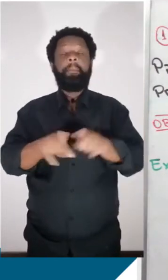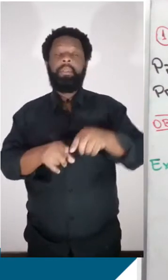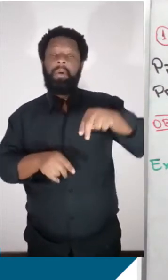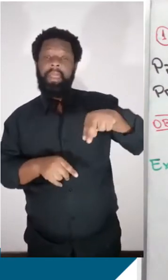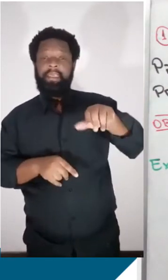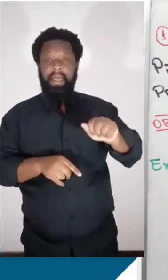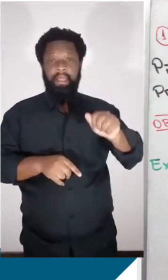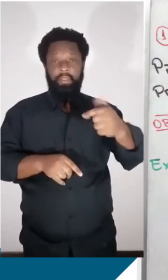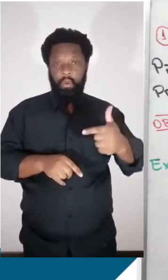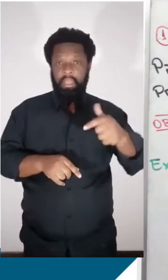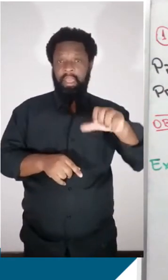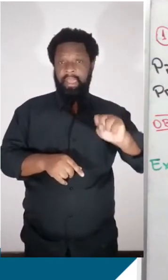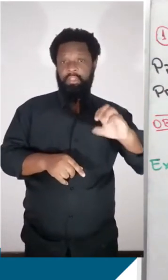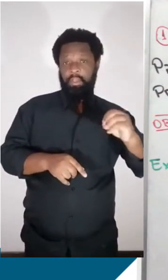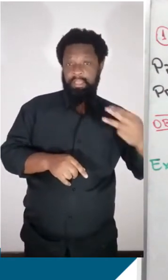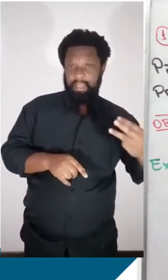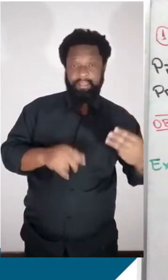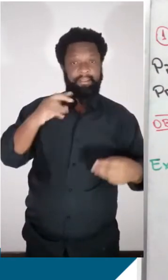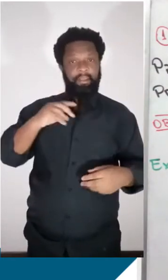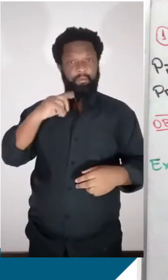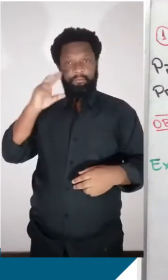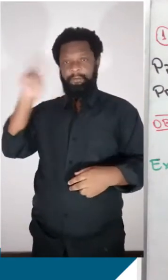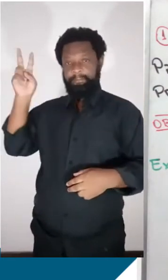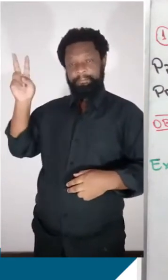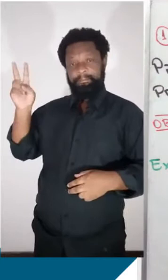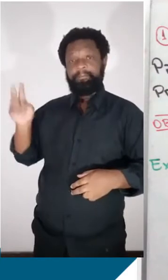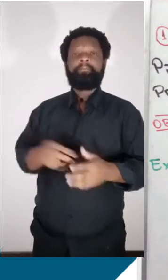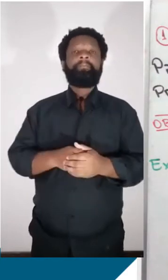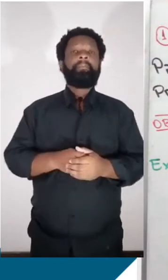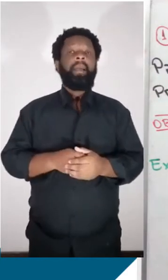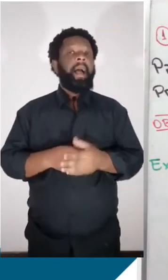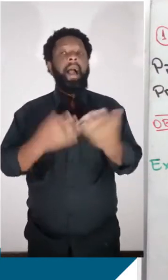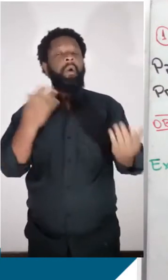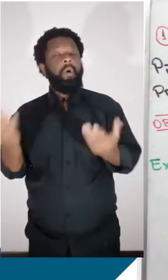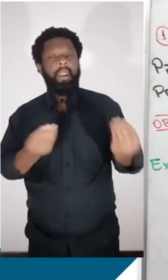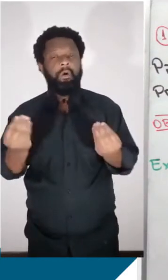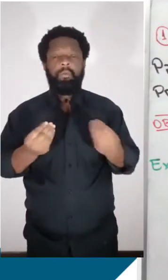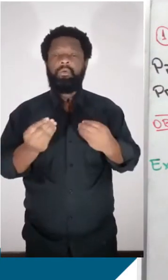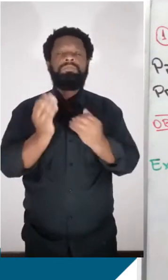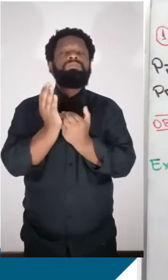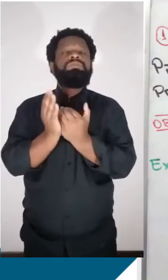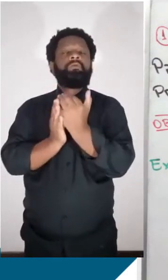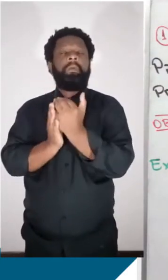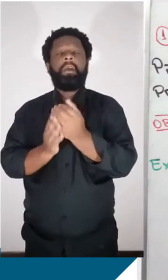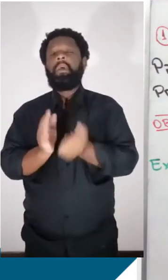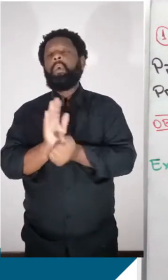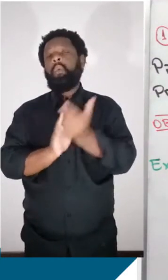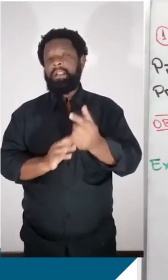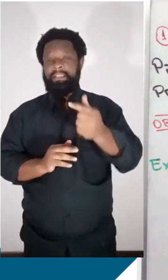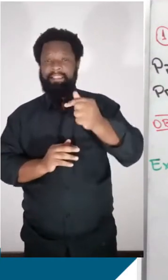do Na2SiO3, que é 122 gramas por mol. Continuando a questão. Considerando que o rendimento desse processo